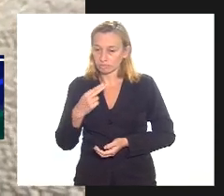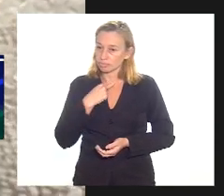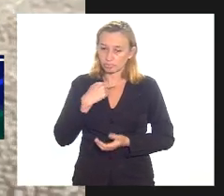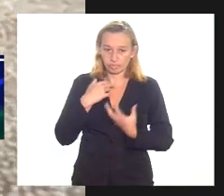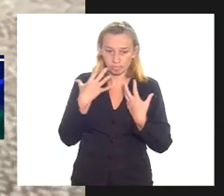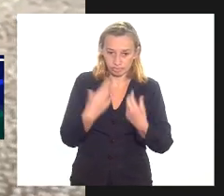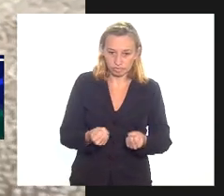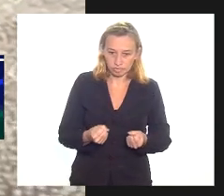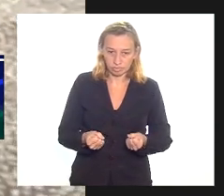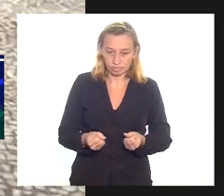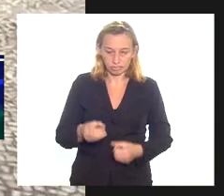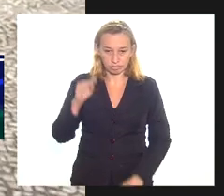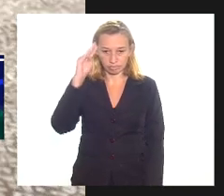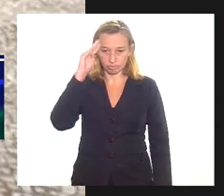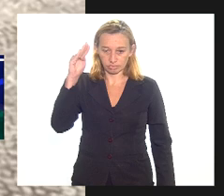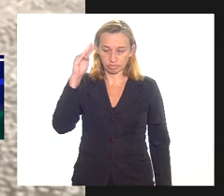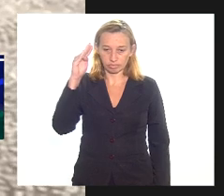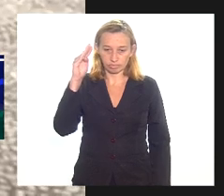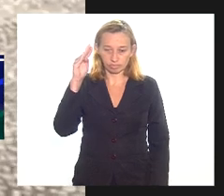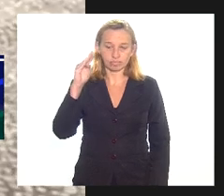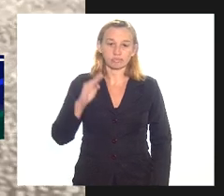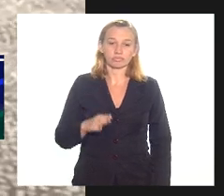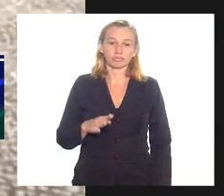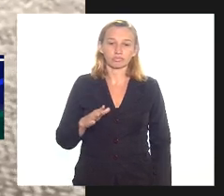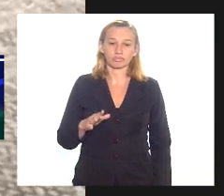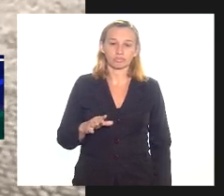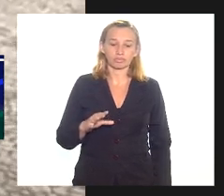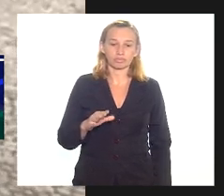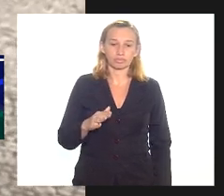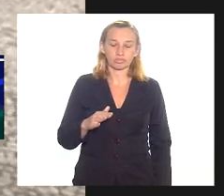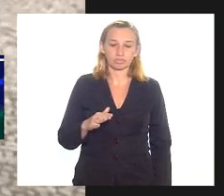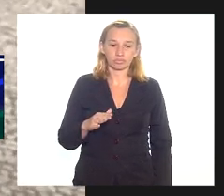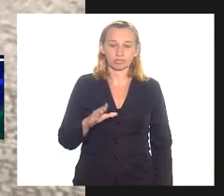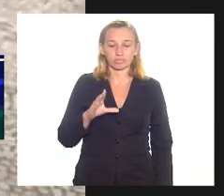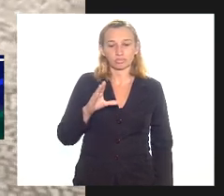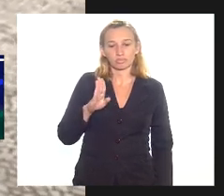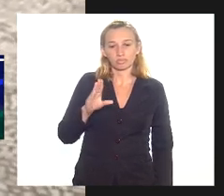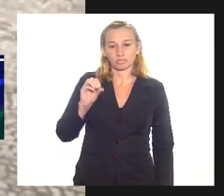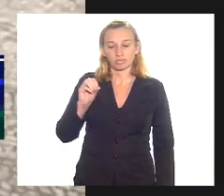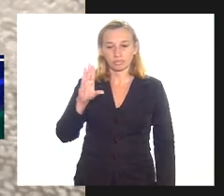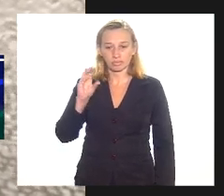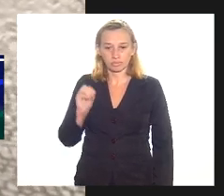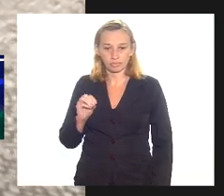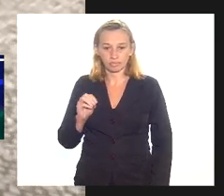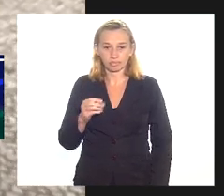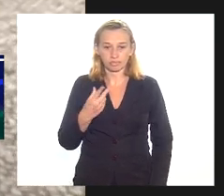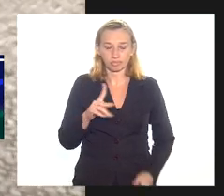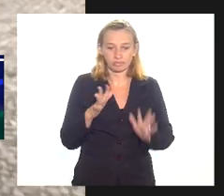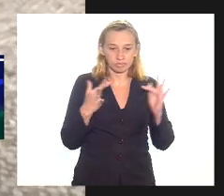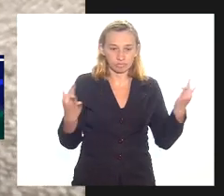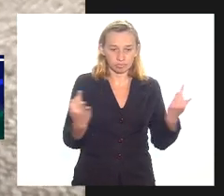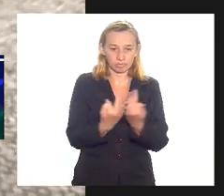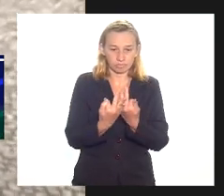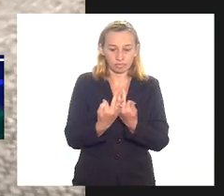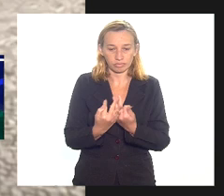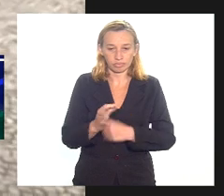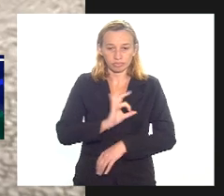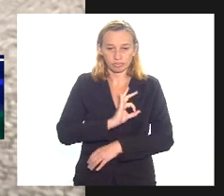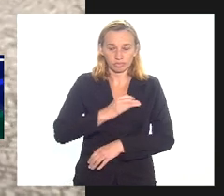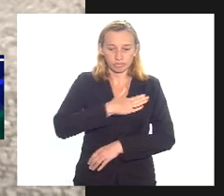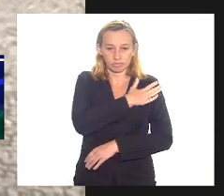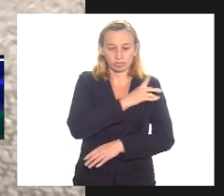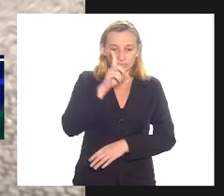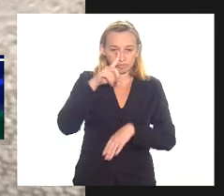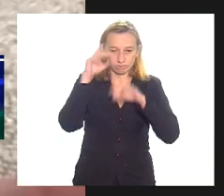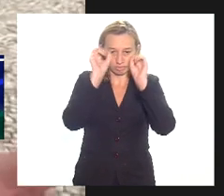aqui a minha continência ao cabo da Polícia Militar, o cabo Thiago, a toda a sua família, e que Deus conforte os seus